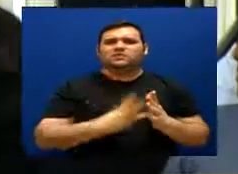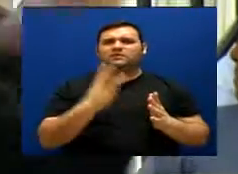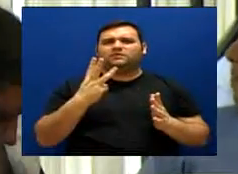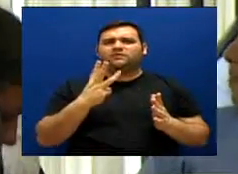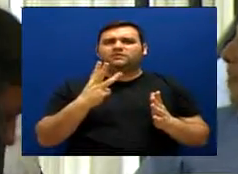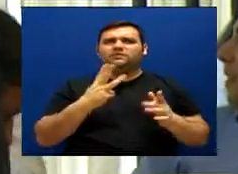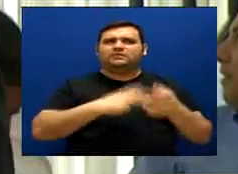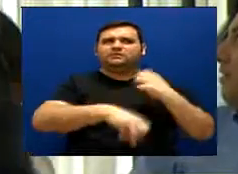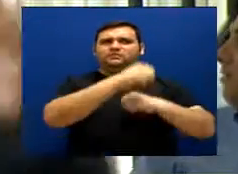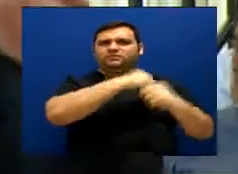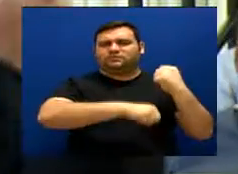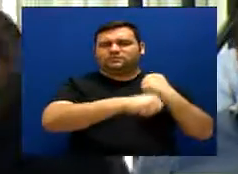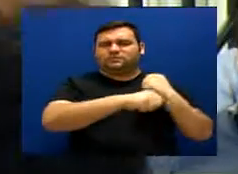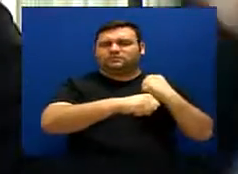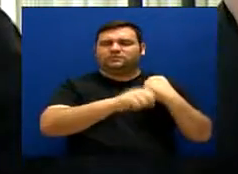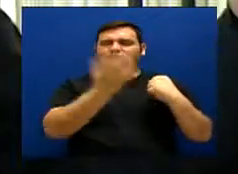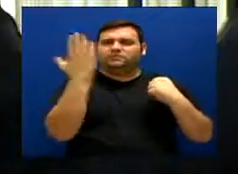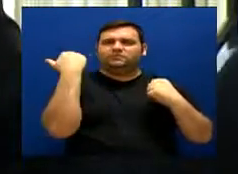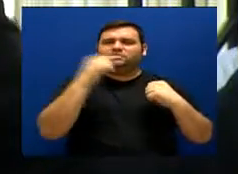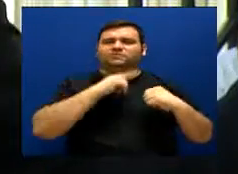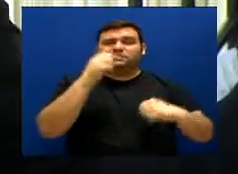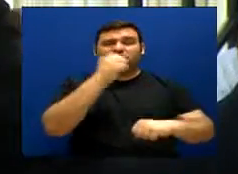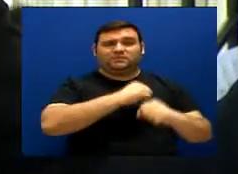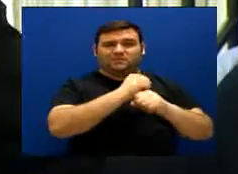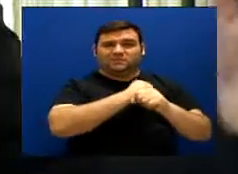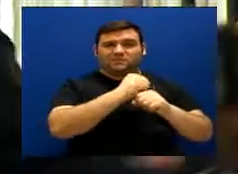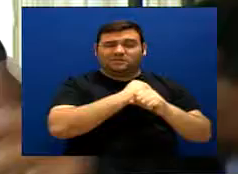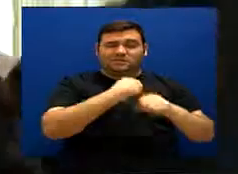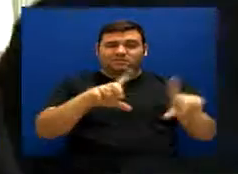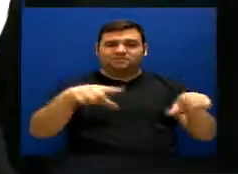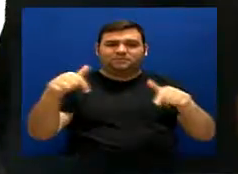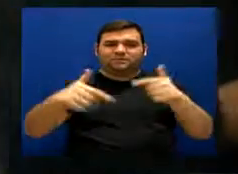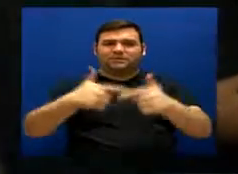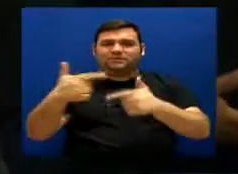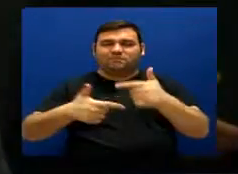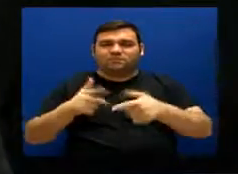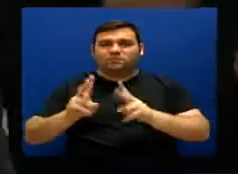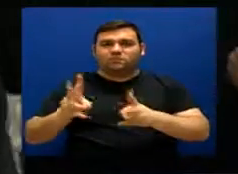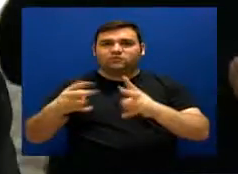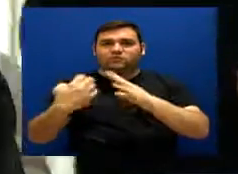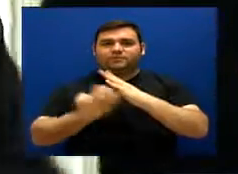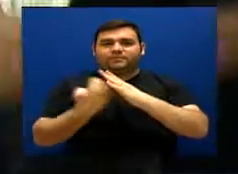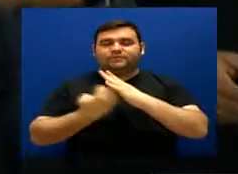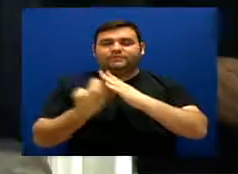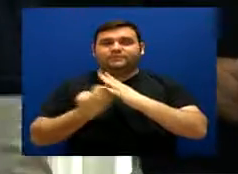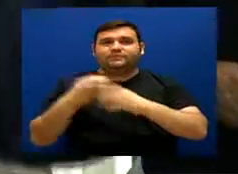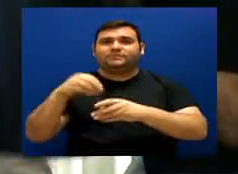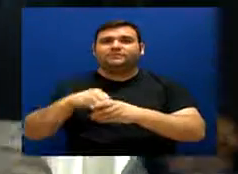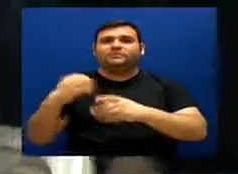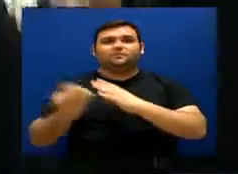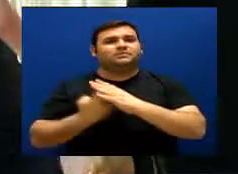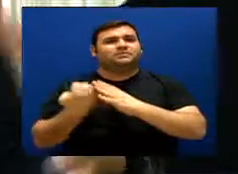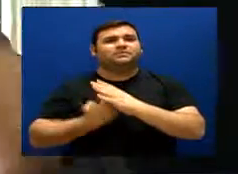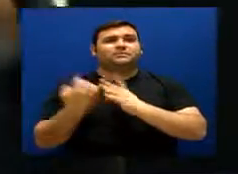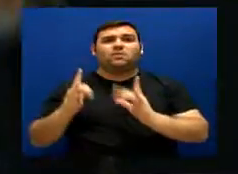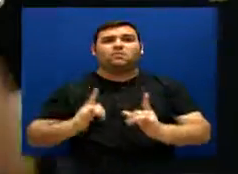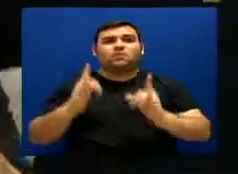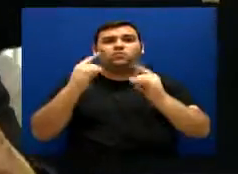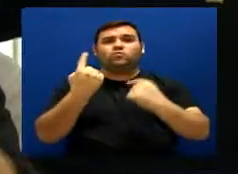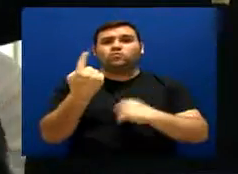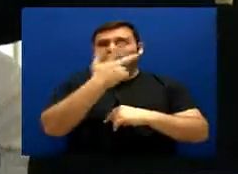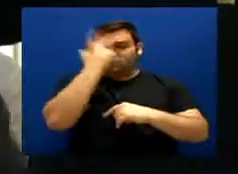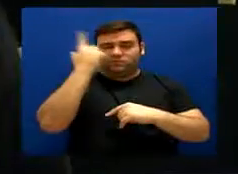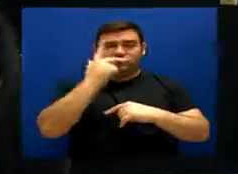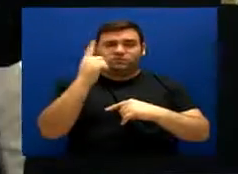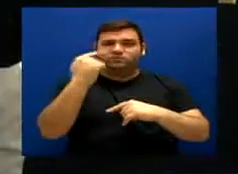uns dois ou três anos atrás. Durante muitos anos eu renovava o alvará de funcionamento da nossa empresa, é uma empresa em um prédio só, uma